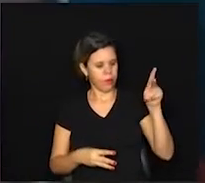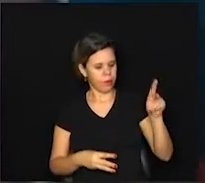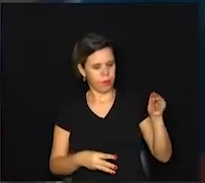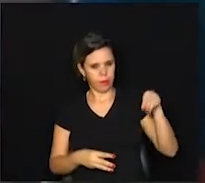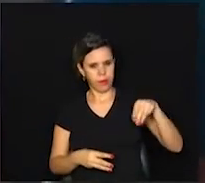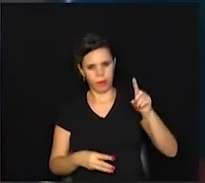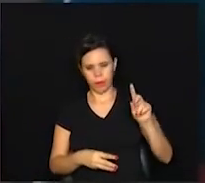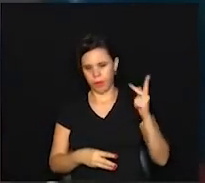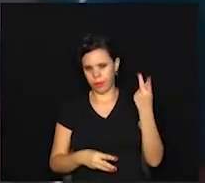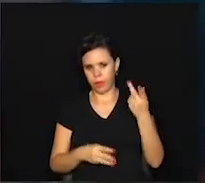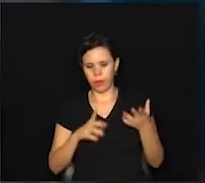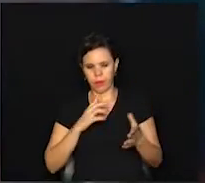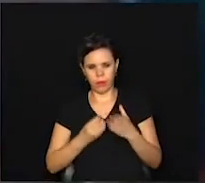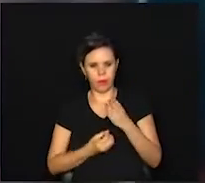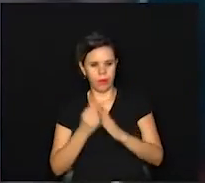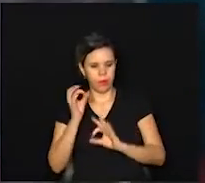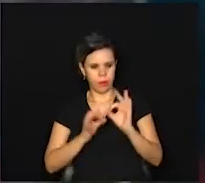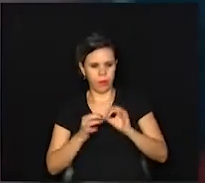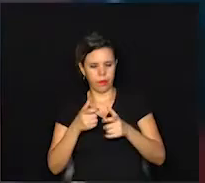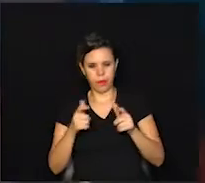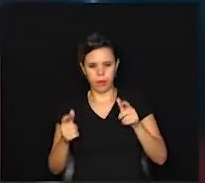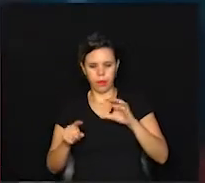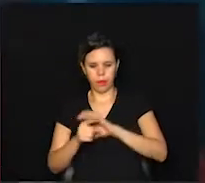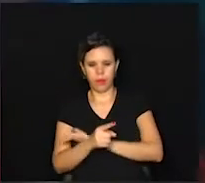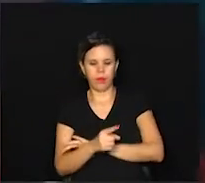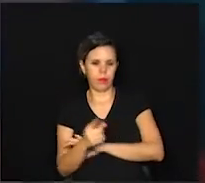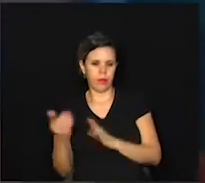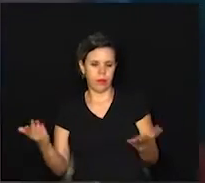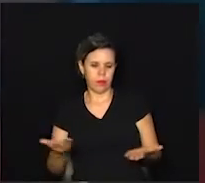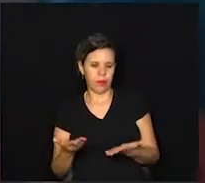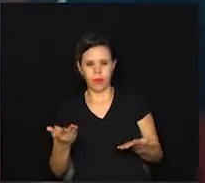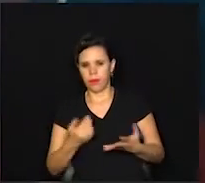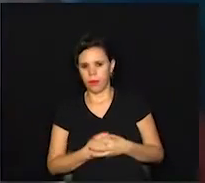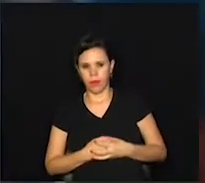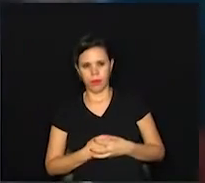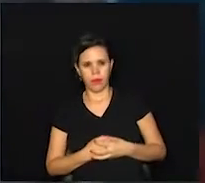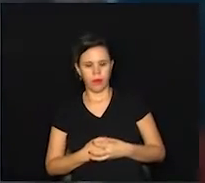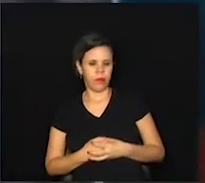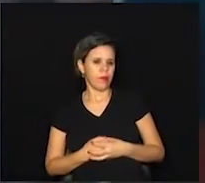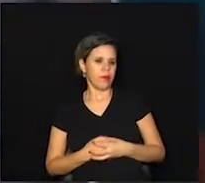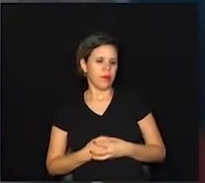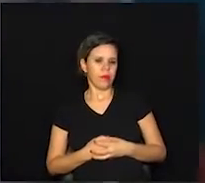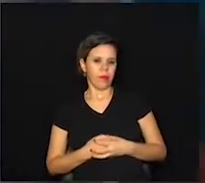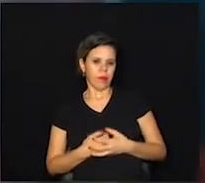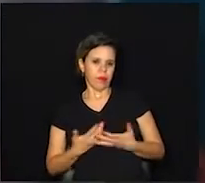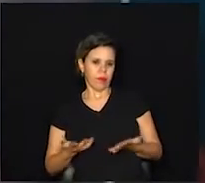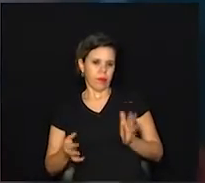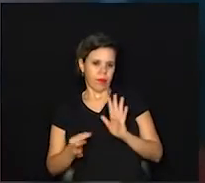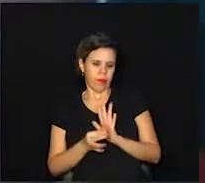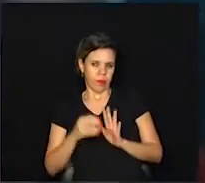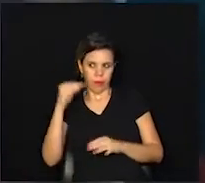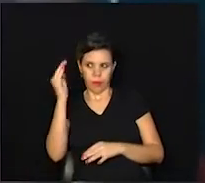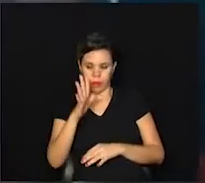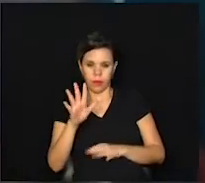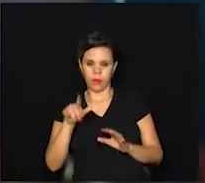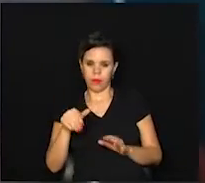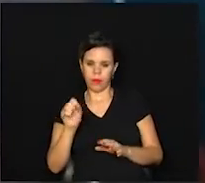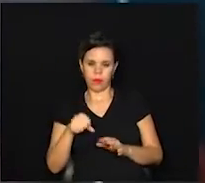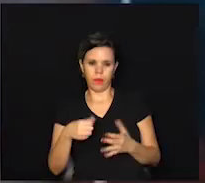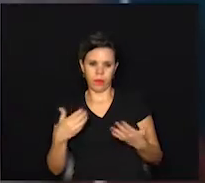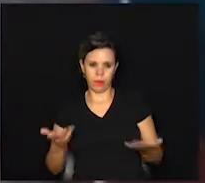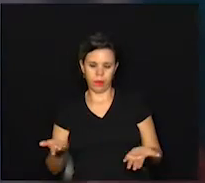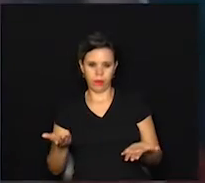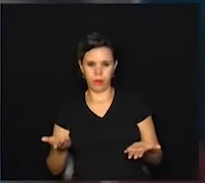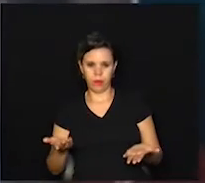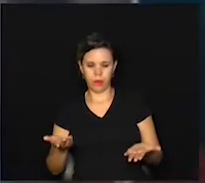uma formulação extremamente avançada. O cenário hoje é desfavorável do ponto de vista nacional? Sim, mas isso